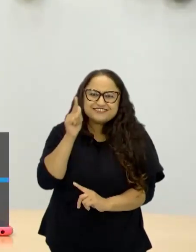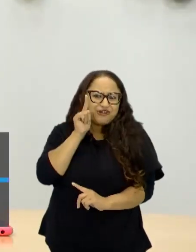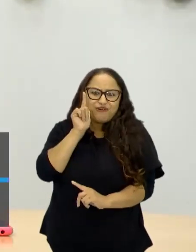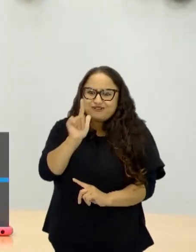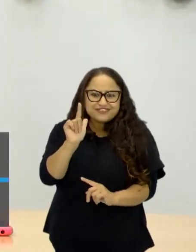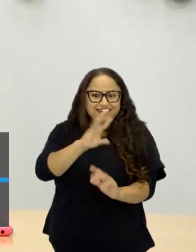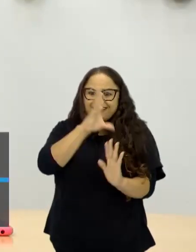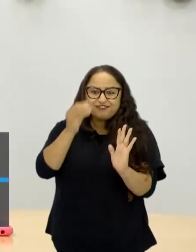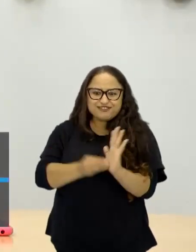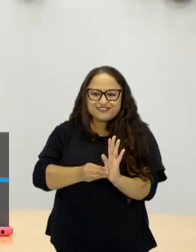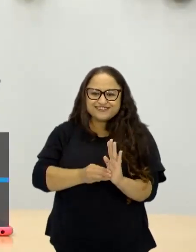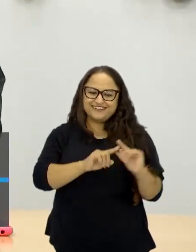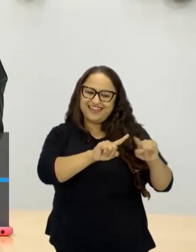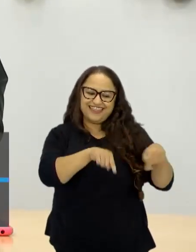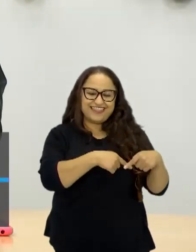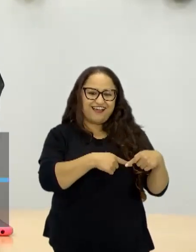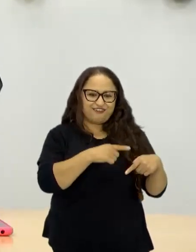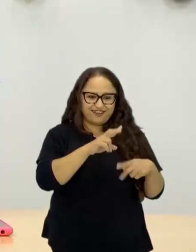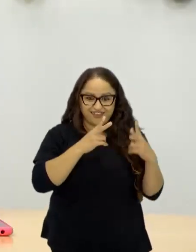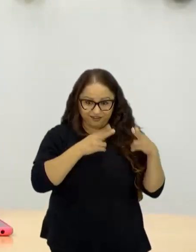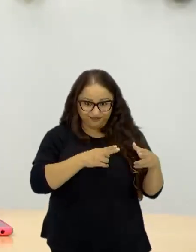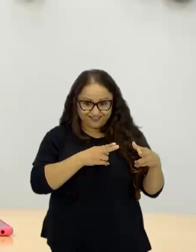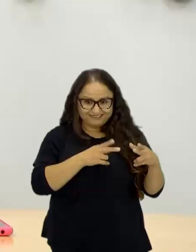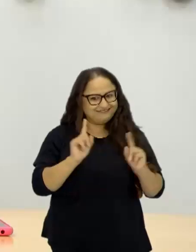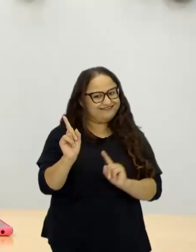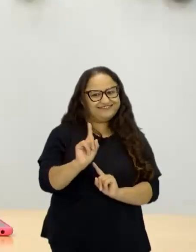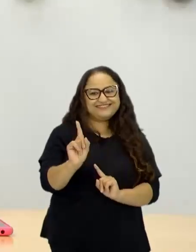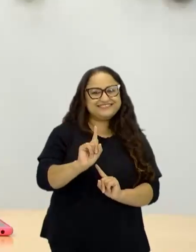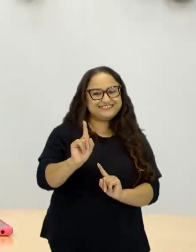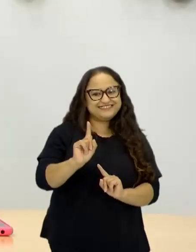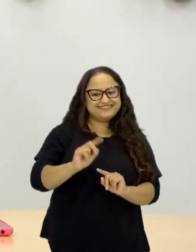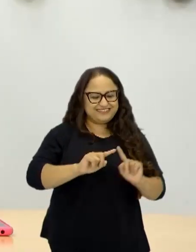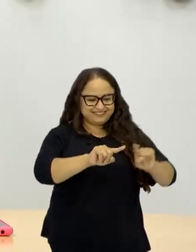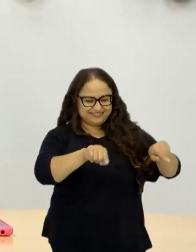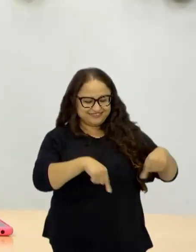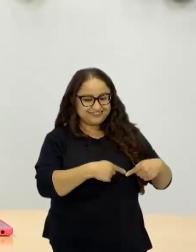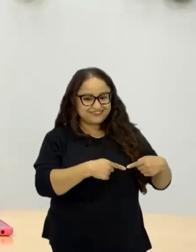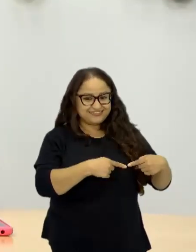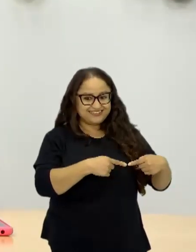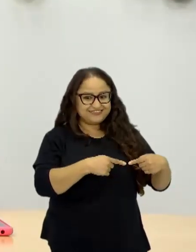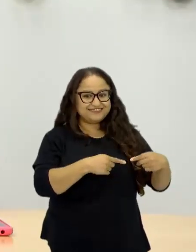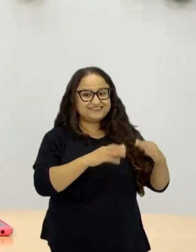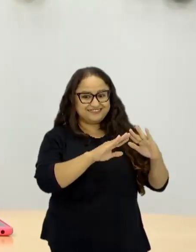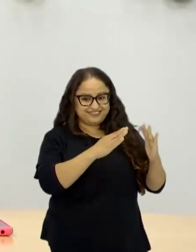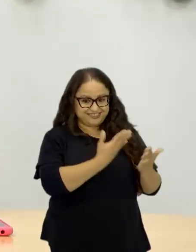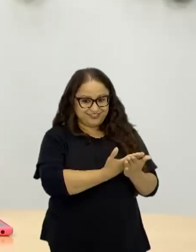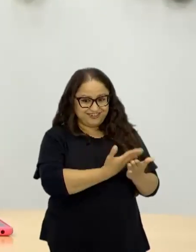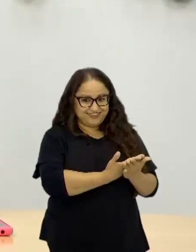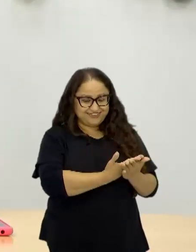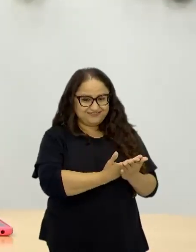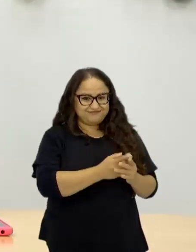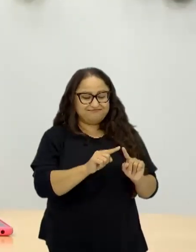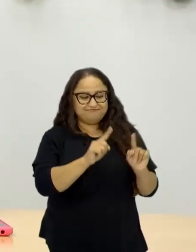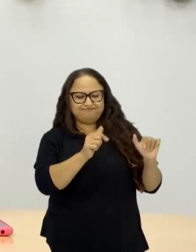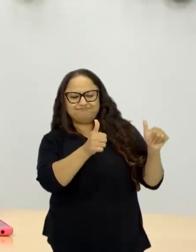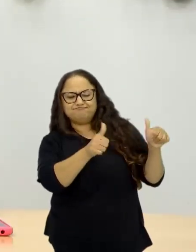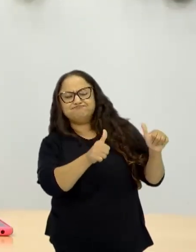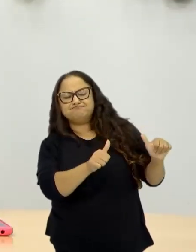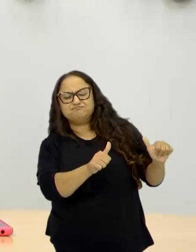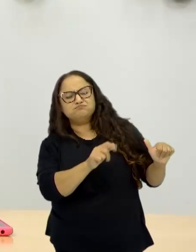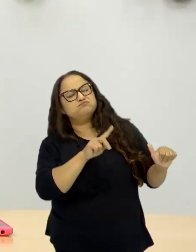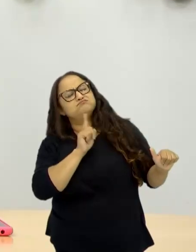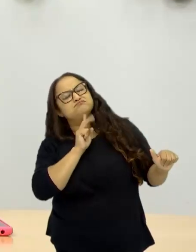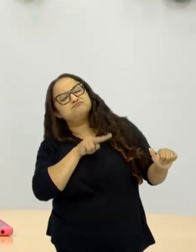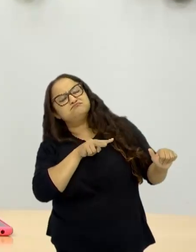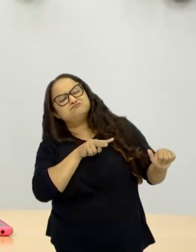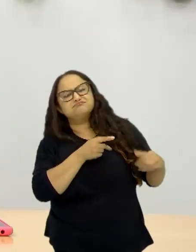de aula ela não era assim não, viu, gente? Verdade. É que aqui todo mundo dá 10, né? Sala de aula ela ia ser mais Porque assim, você mais vê... analítica, mas eu acho que o trabalho deles